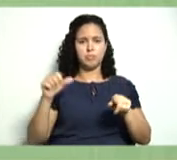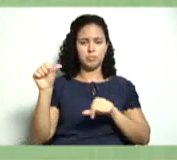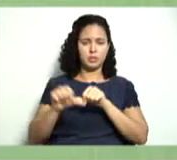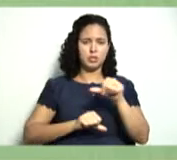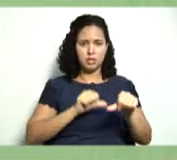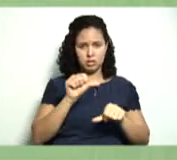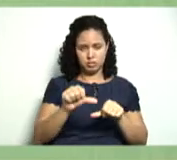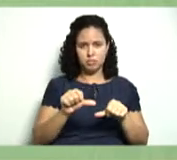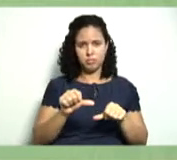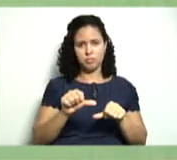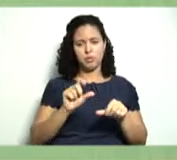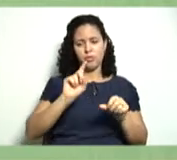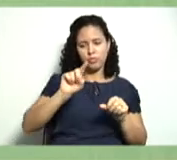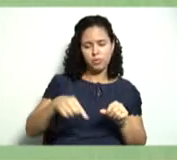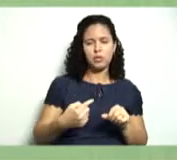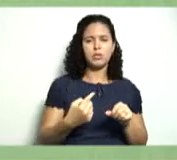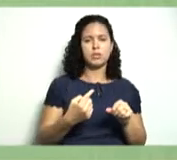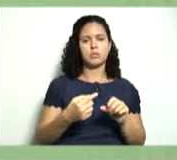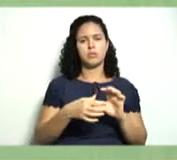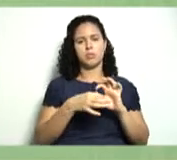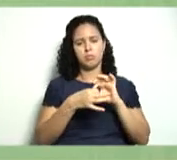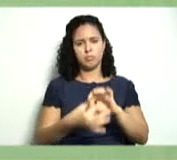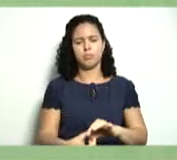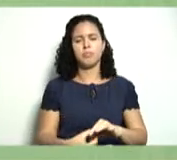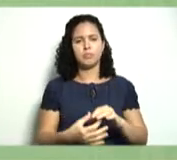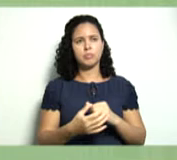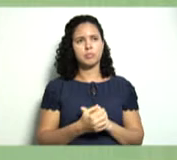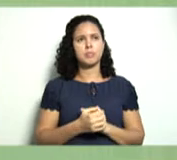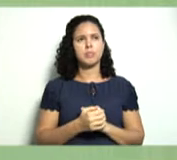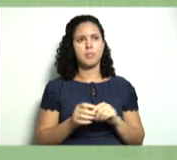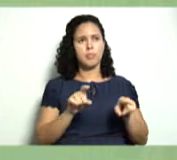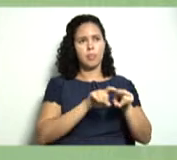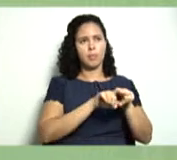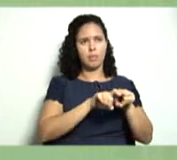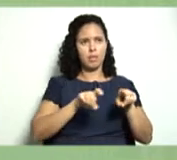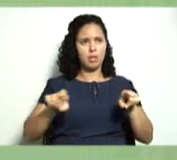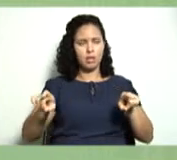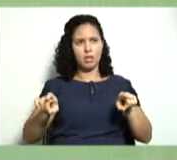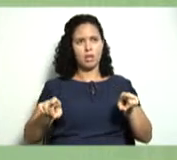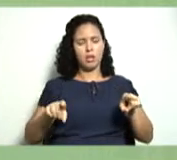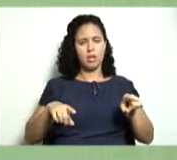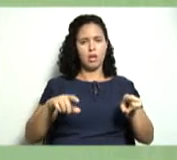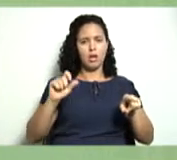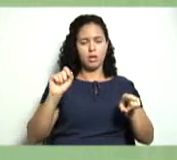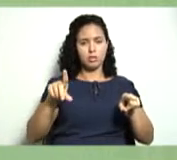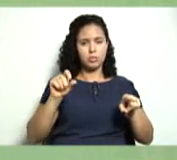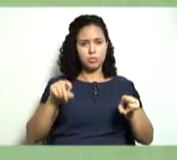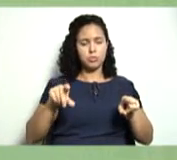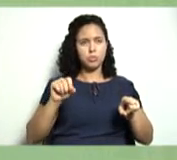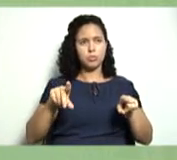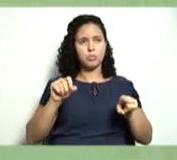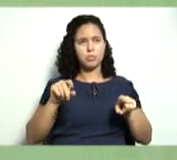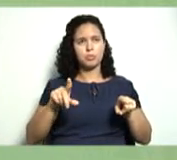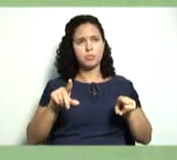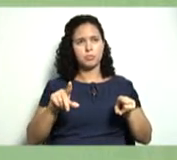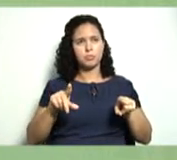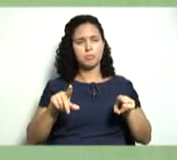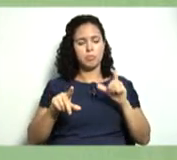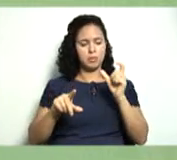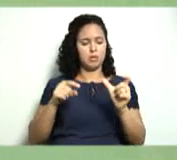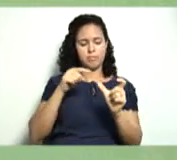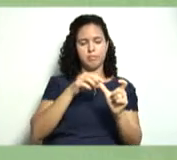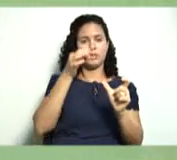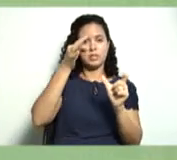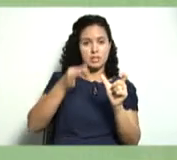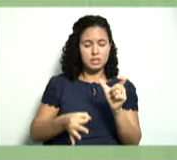uma vírgula enfim sobre azul a palavra está escrito corretamente mas não aparece não não